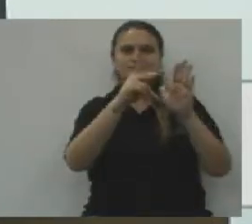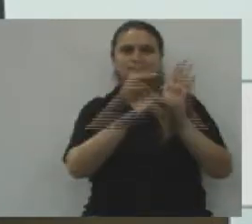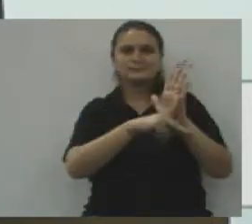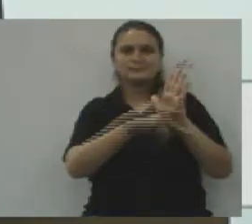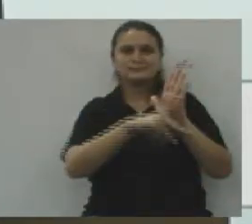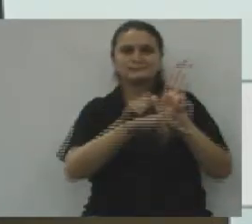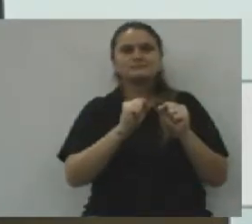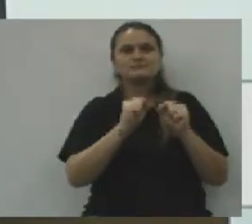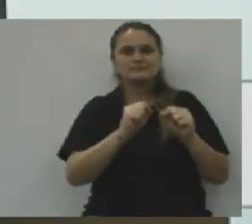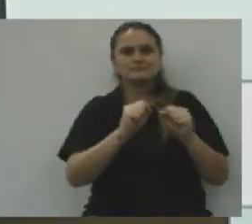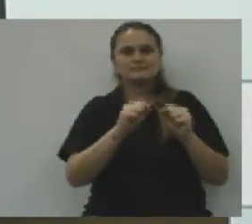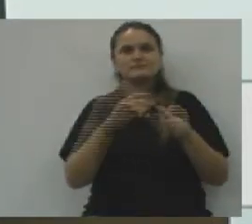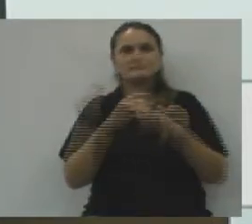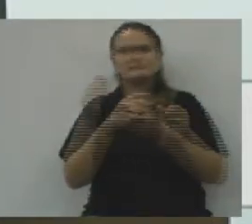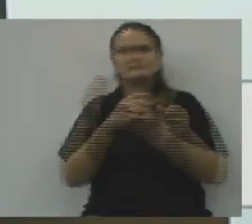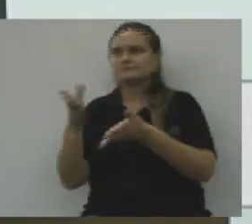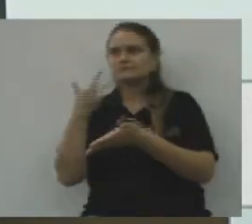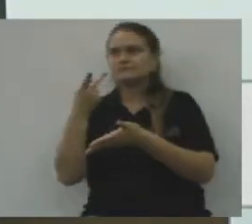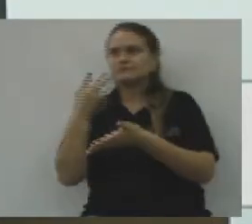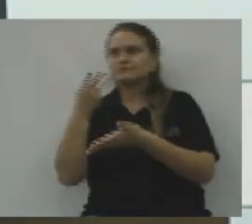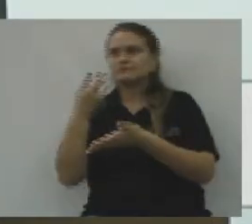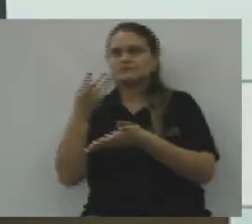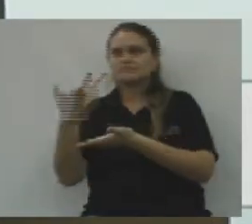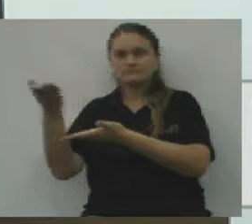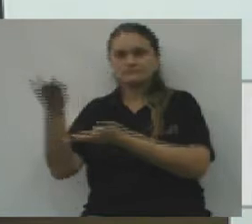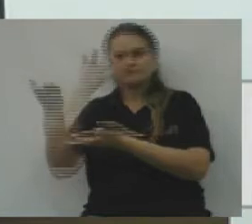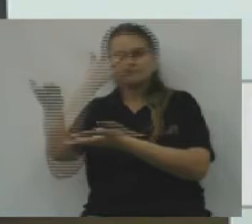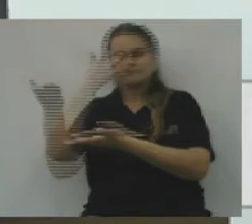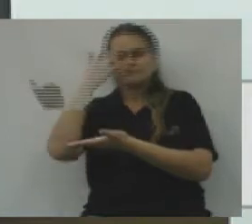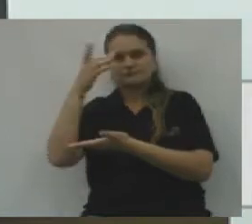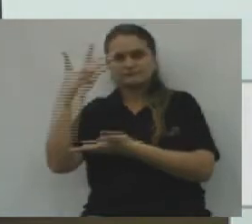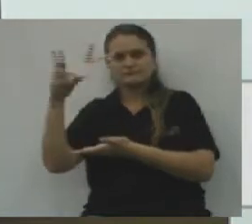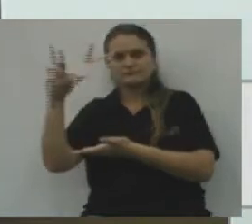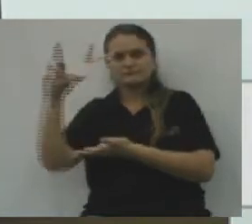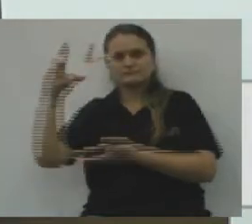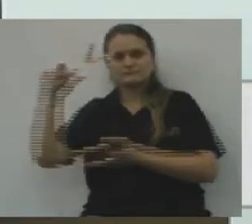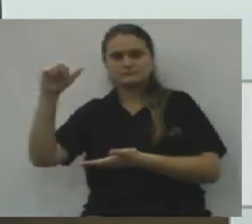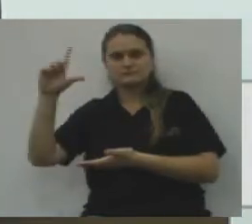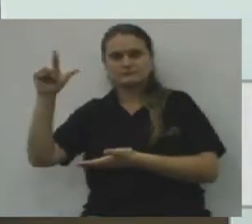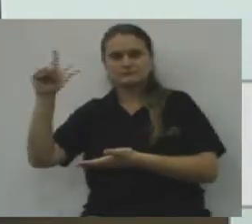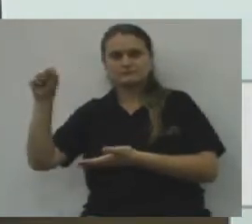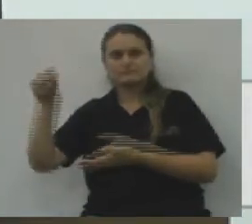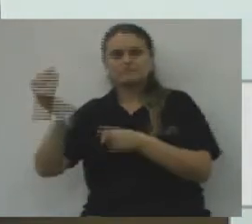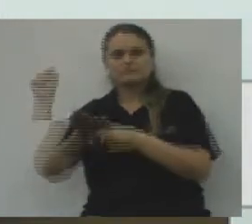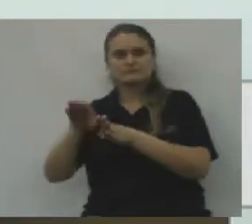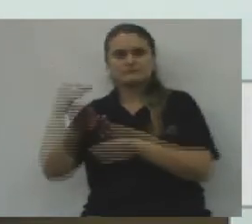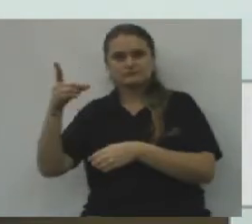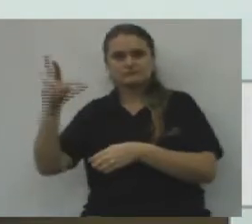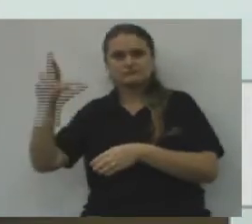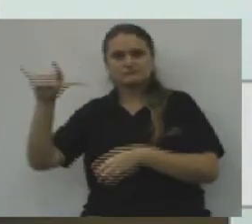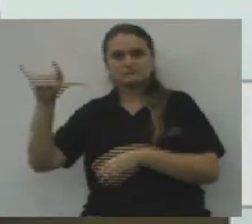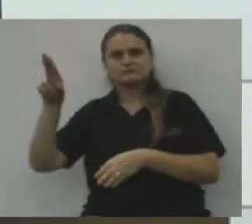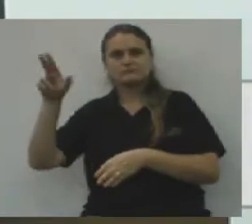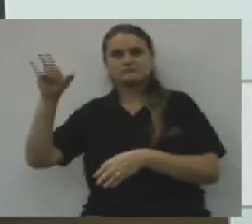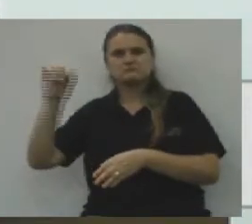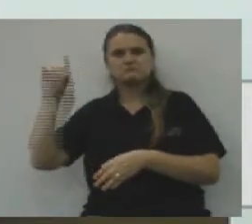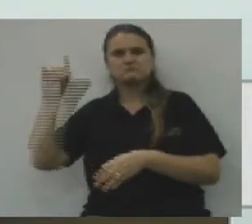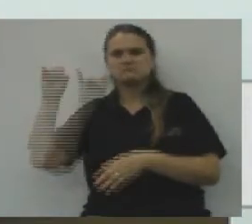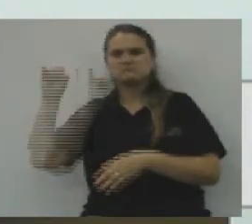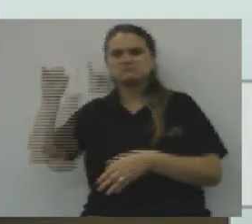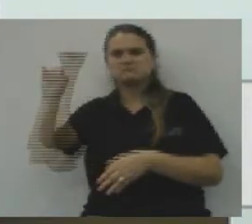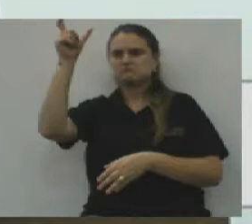foi bem dito, tanto pelo Dr. Carlos como o Dr. Júlio, ser exemplo para outros